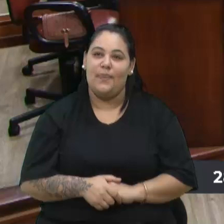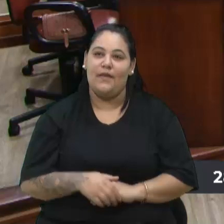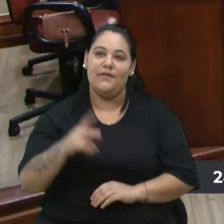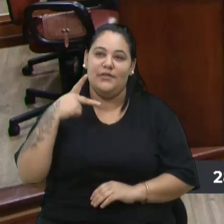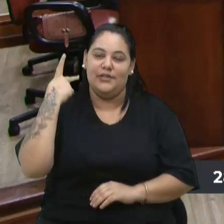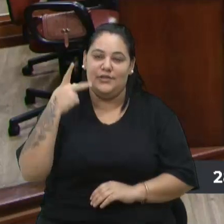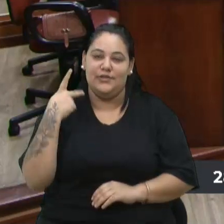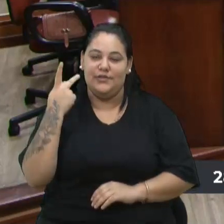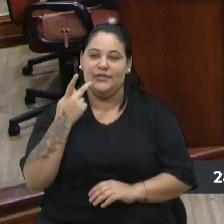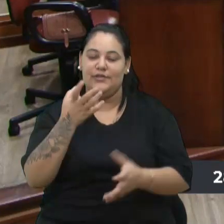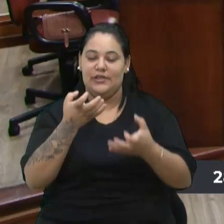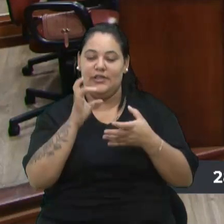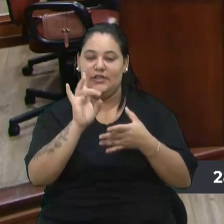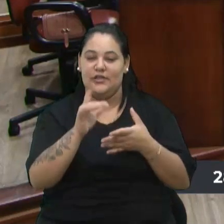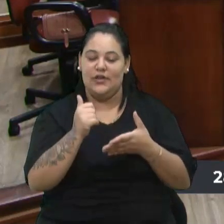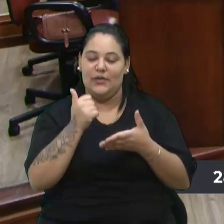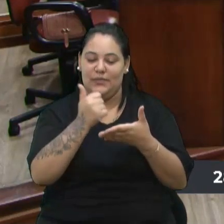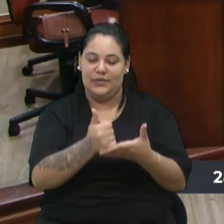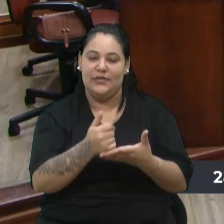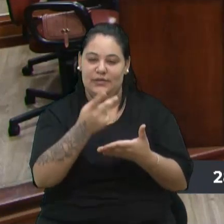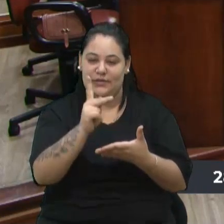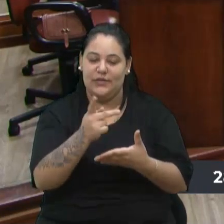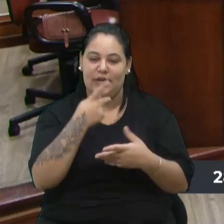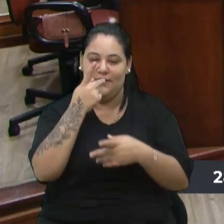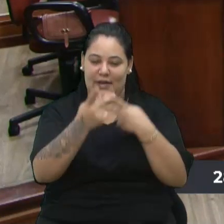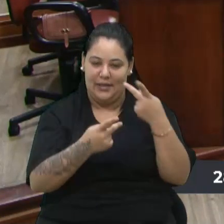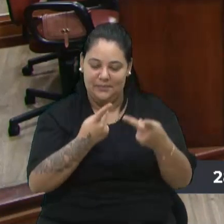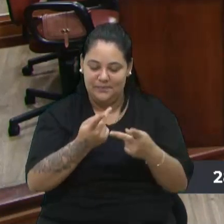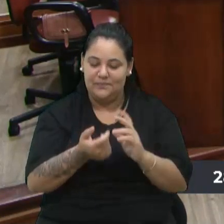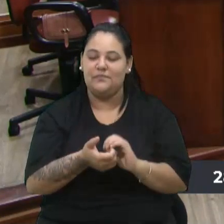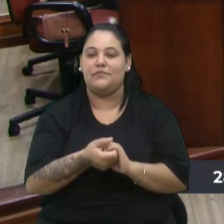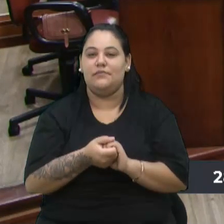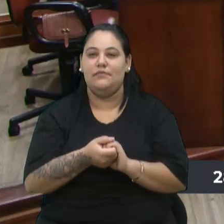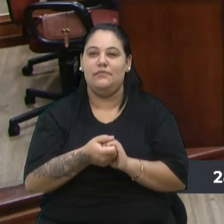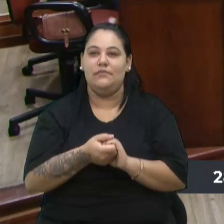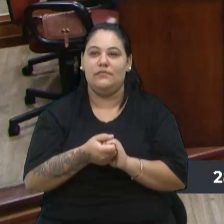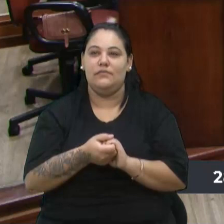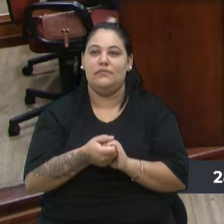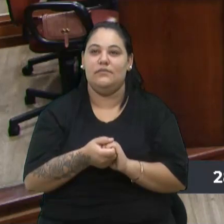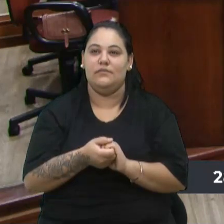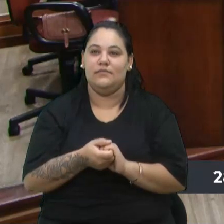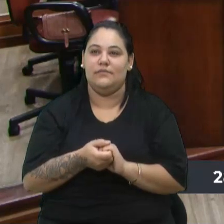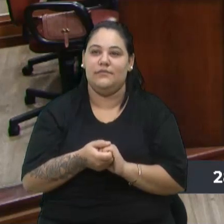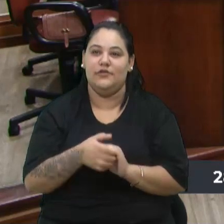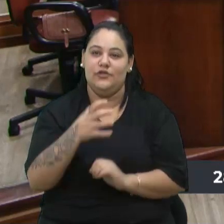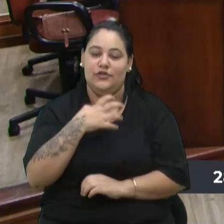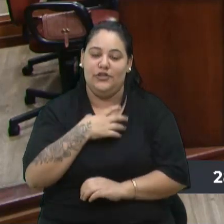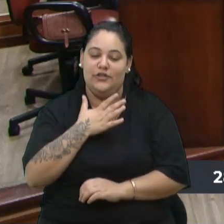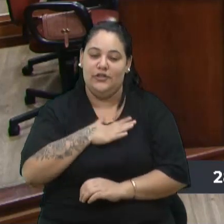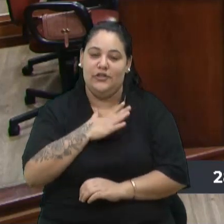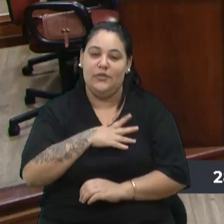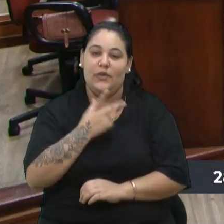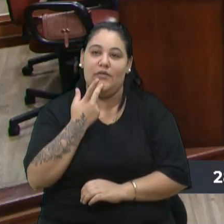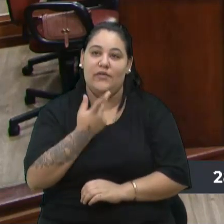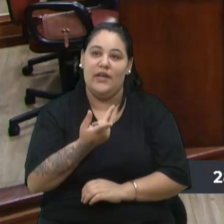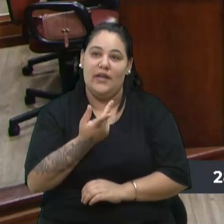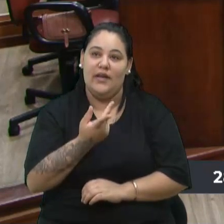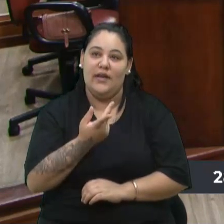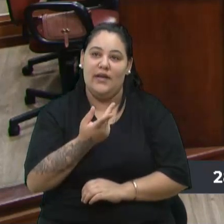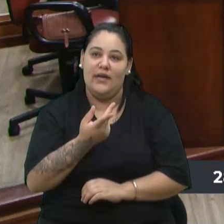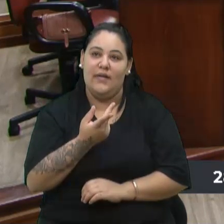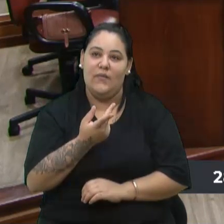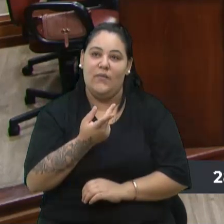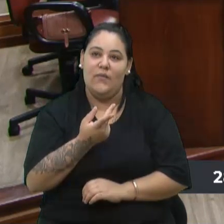Bortola, eu queria só contribuir aí um pouco com a sua fala, de uma forma bem tranquila, dizer o seguinte: